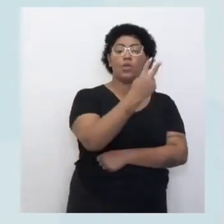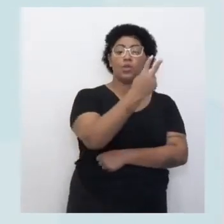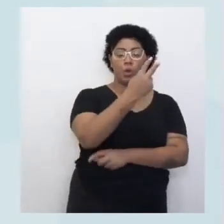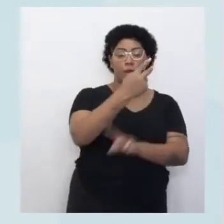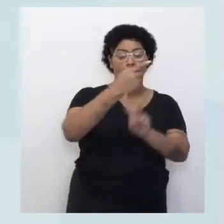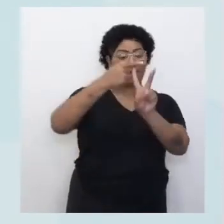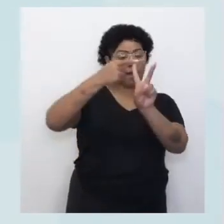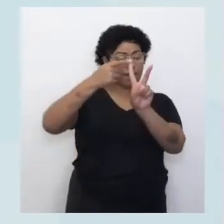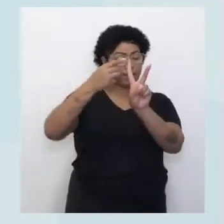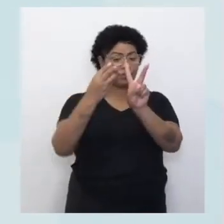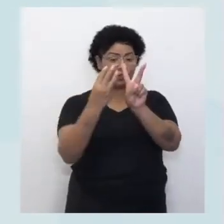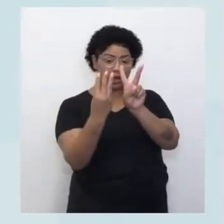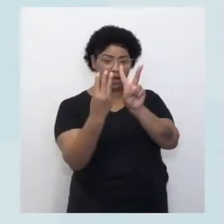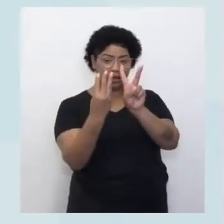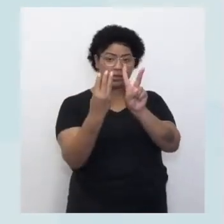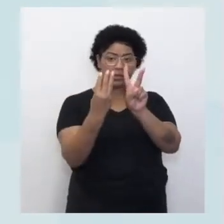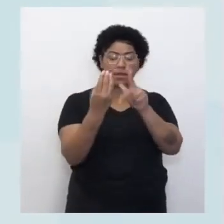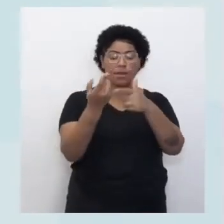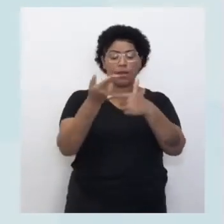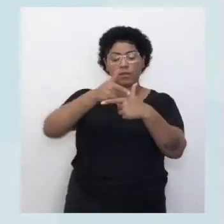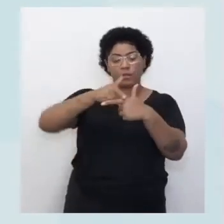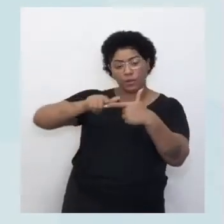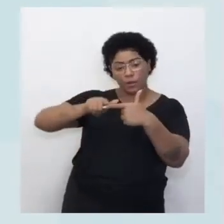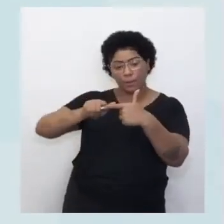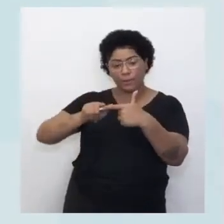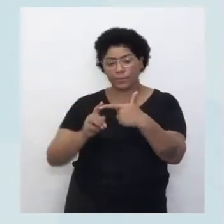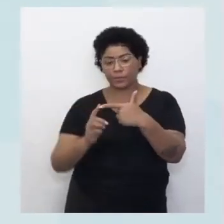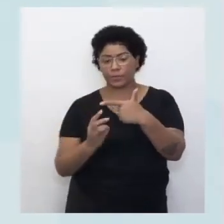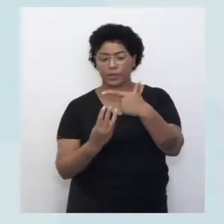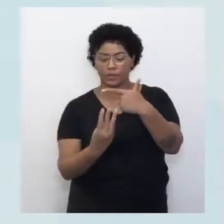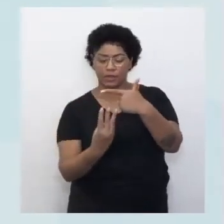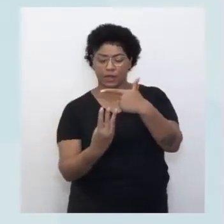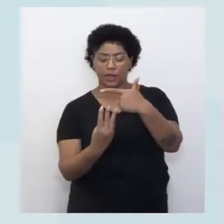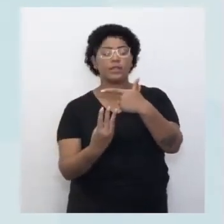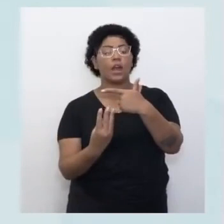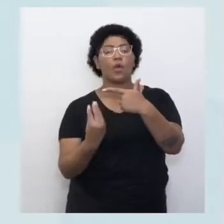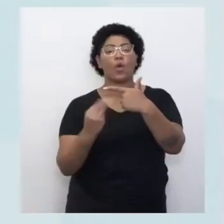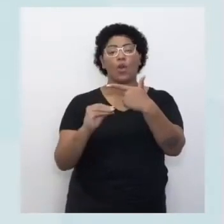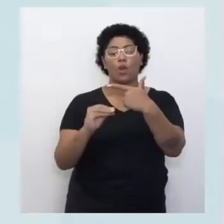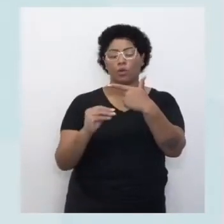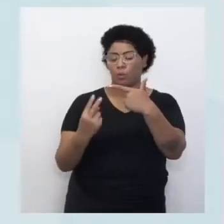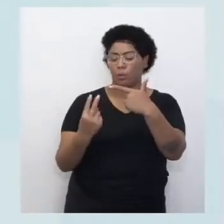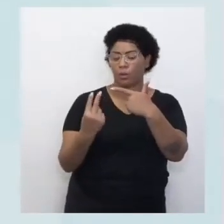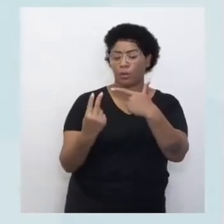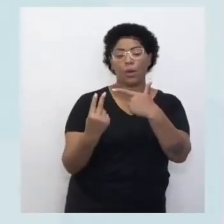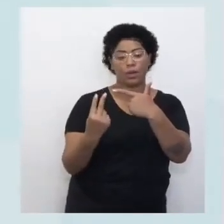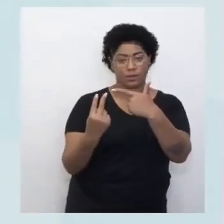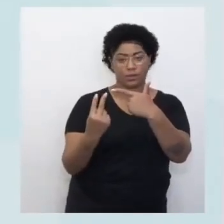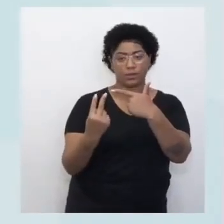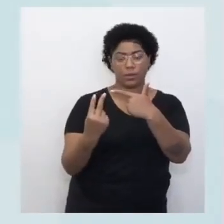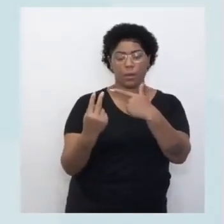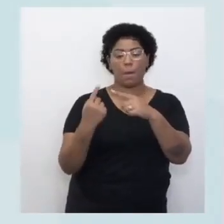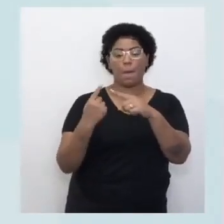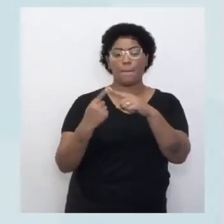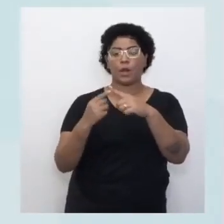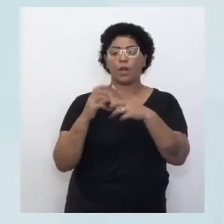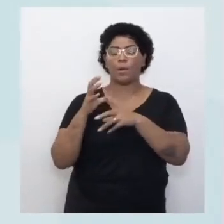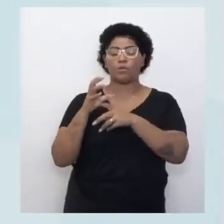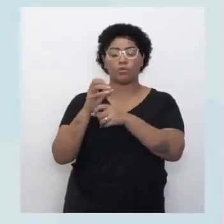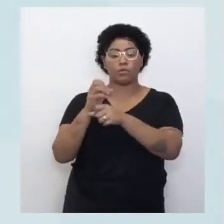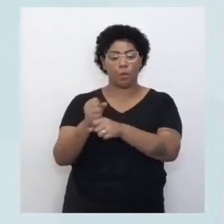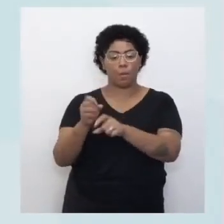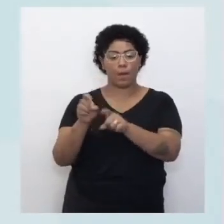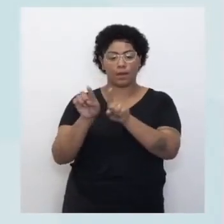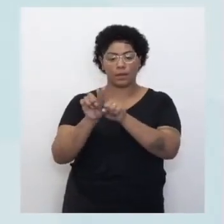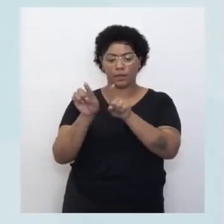raiz de 3, 1 mais 1, 2 no expoente. Então, eu posso simplificar o expoente